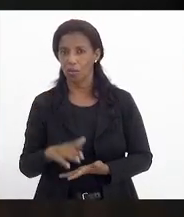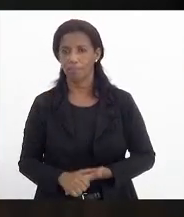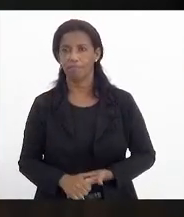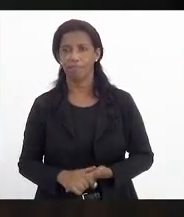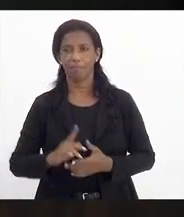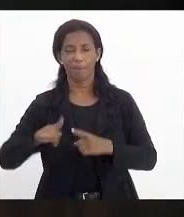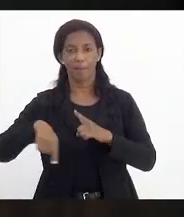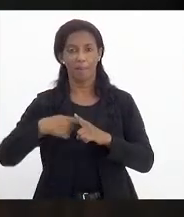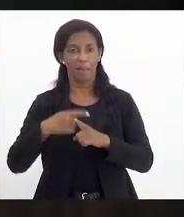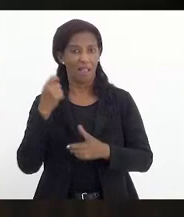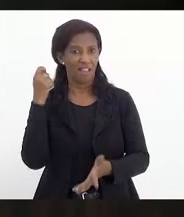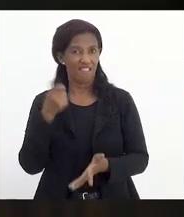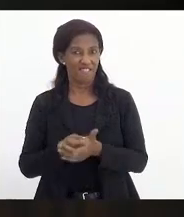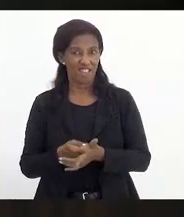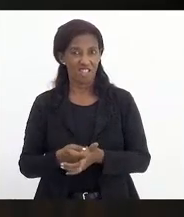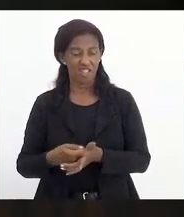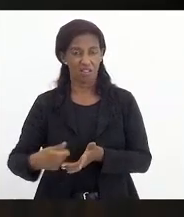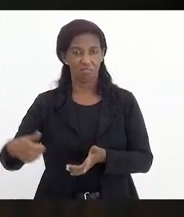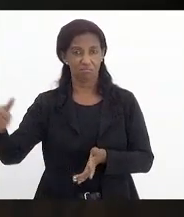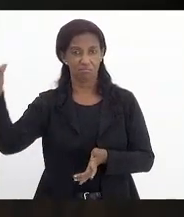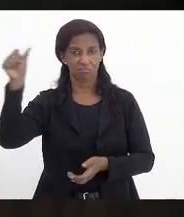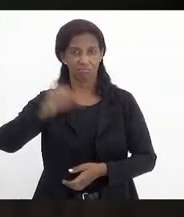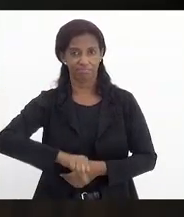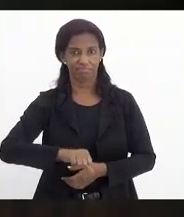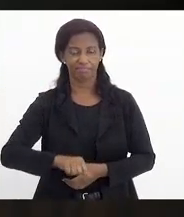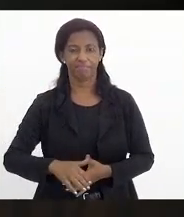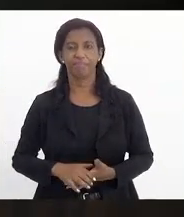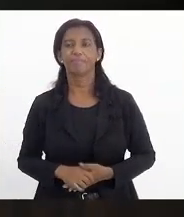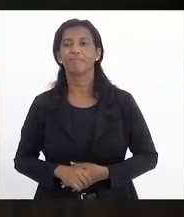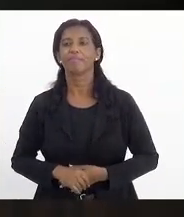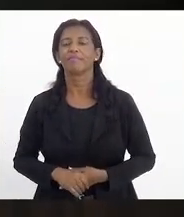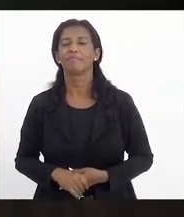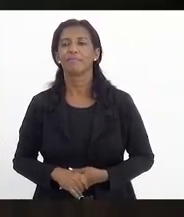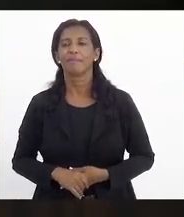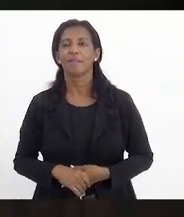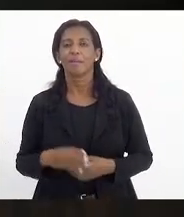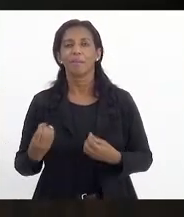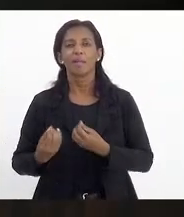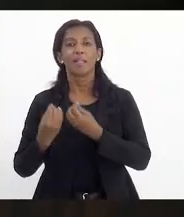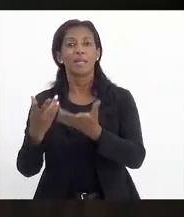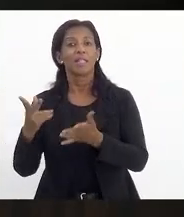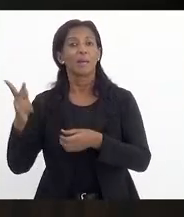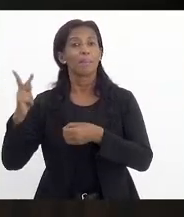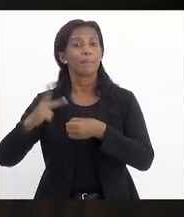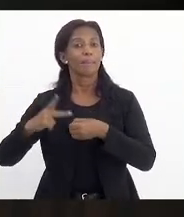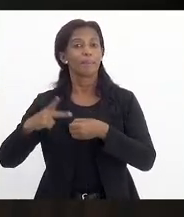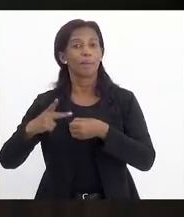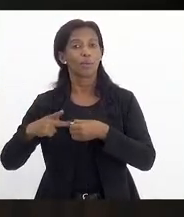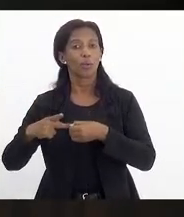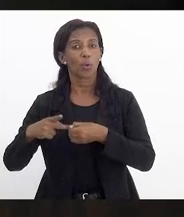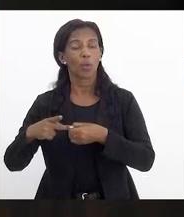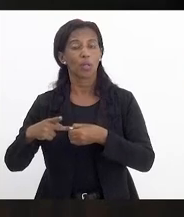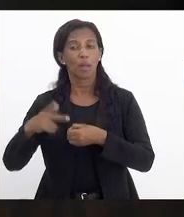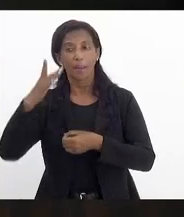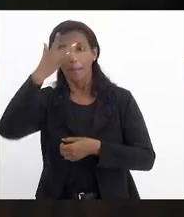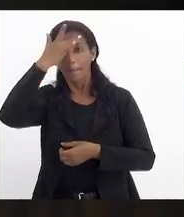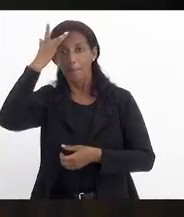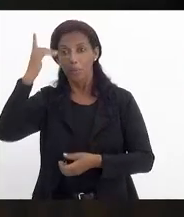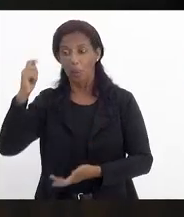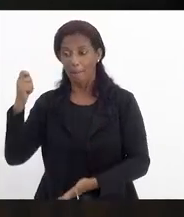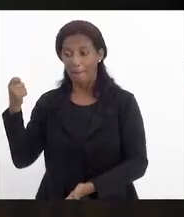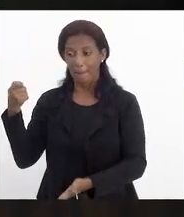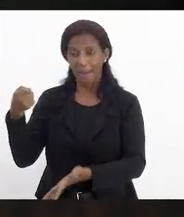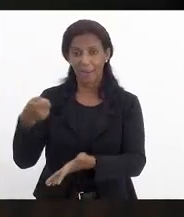mas o à vista ficou negativo para quem queria entregar petróleo. O sujeito que tinha o petróleo